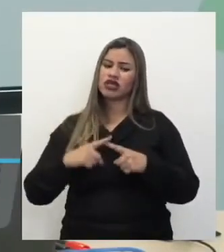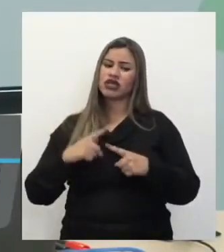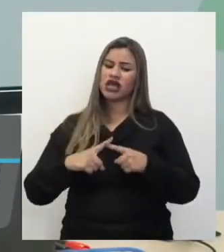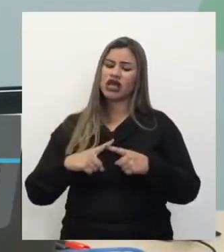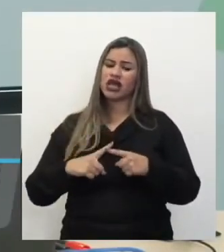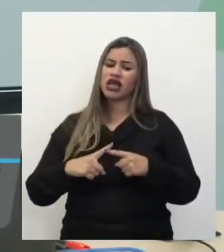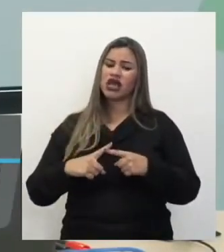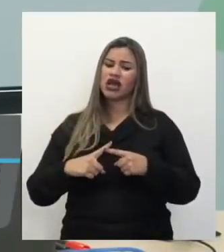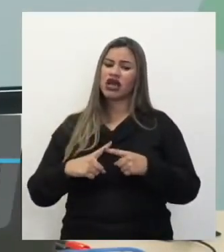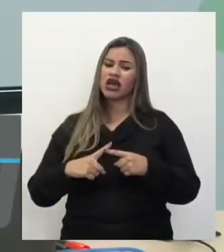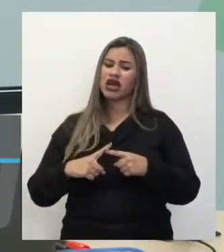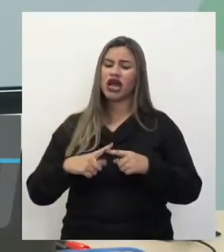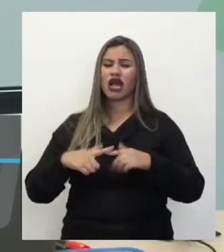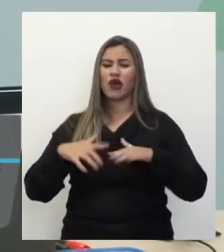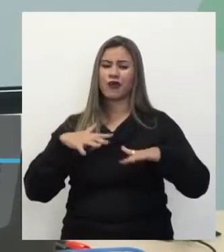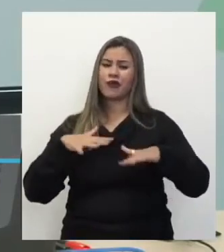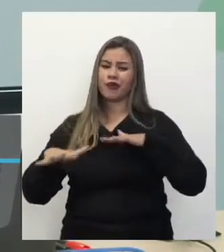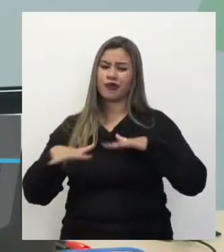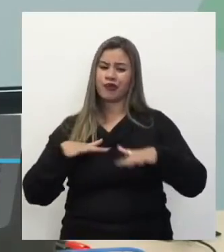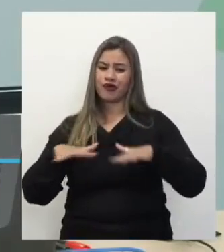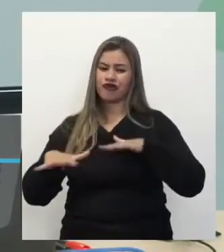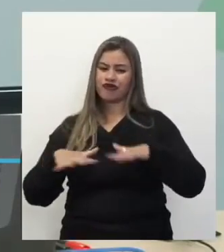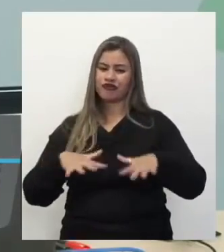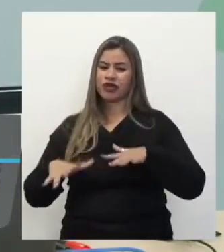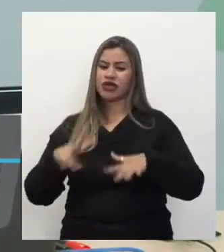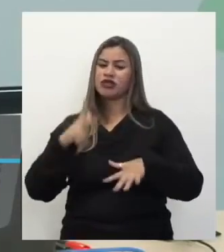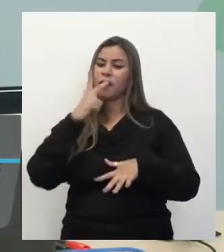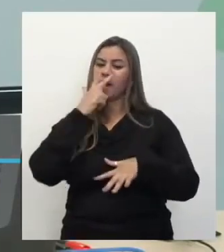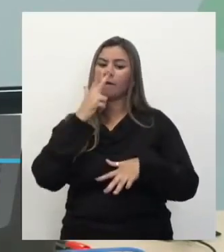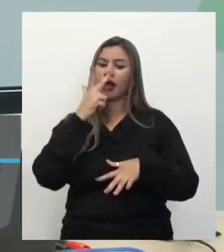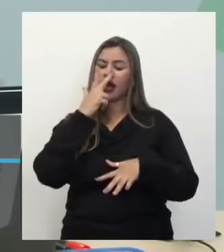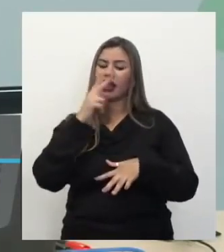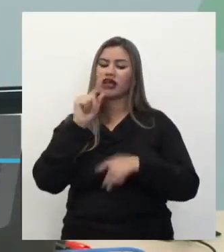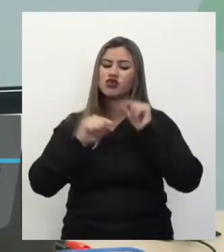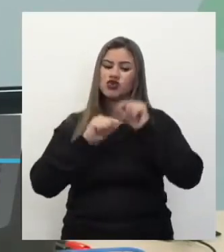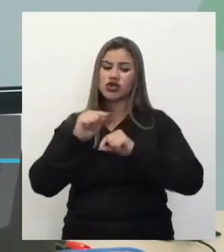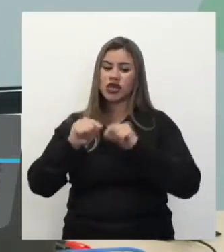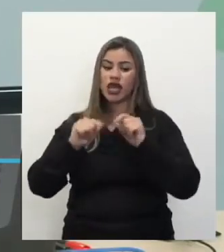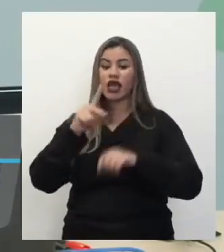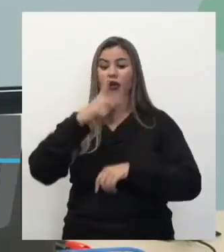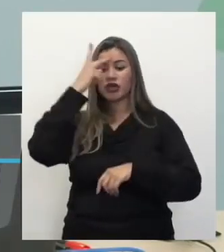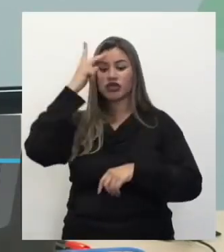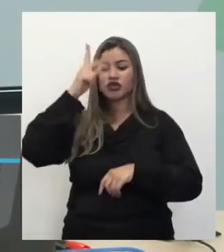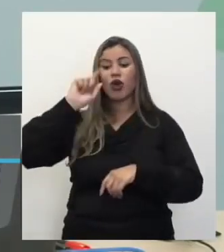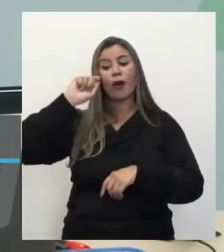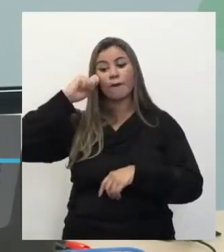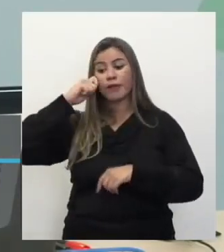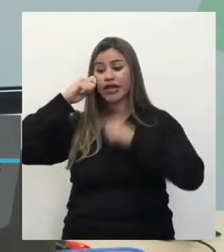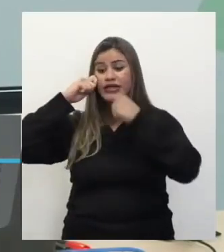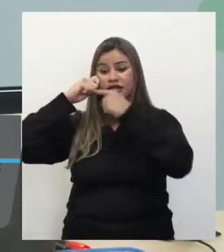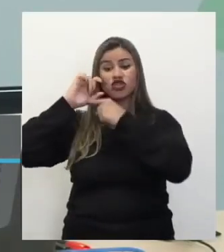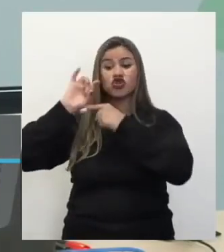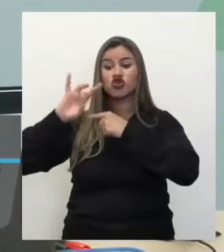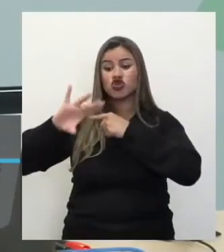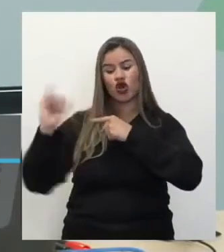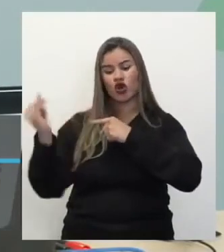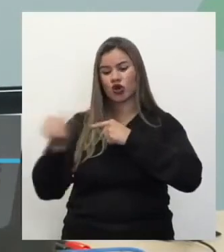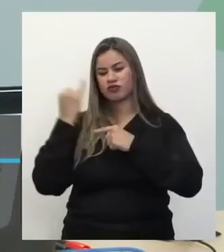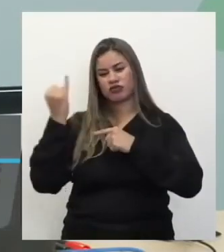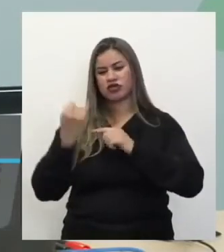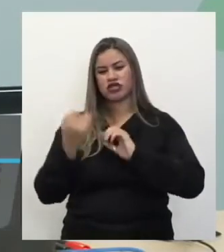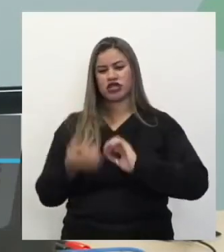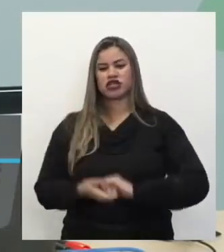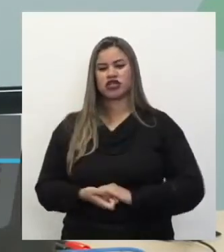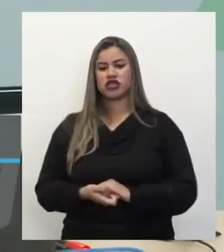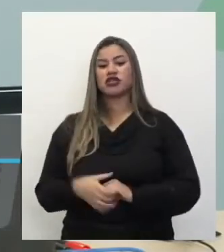colocando esse movimento à tona, parece que somente eles são importantes, sendo que todos são. E aí tem gente realmente